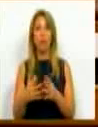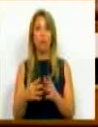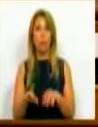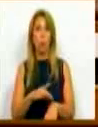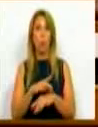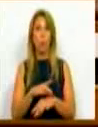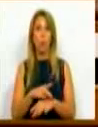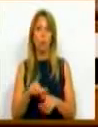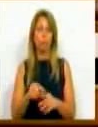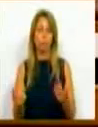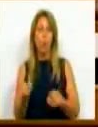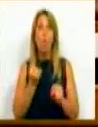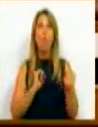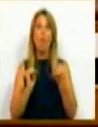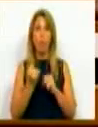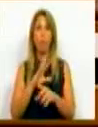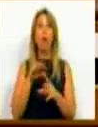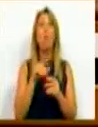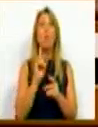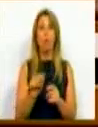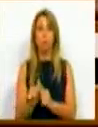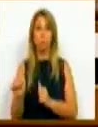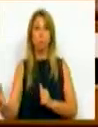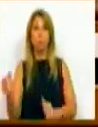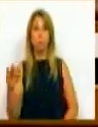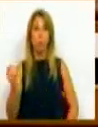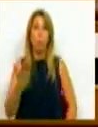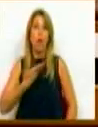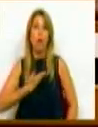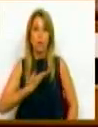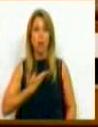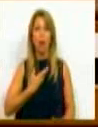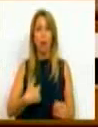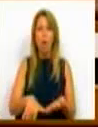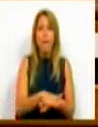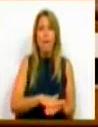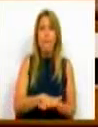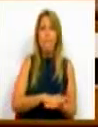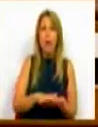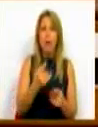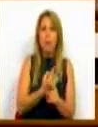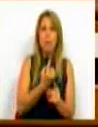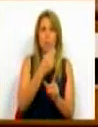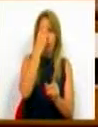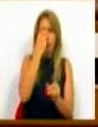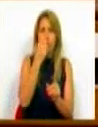incluindo nesse movimento o afastamento do PSD das suas raízes e emanações históricas essenciais.